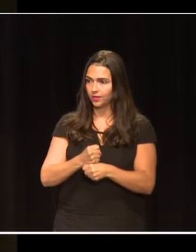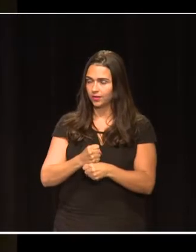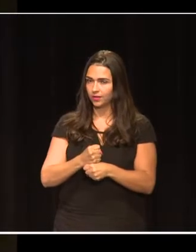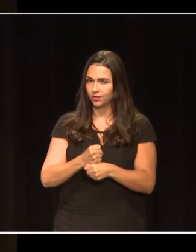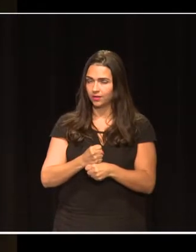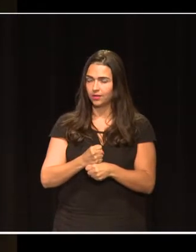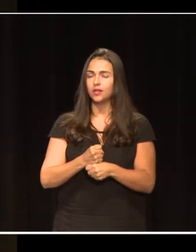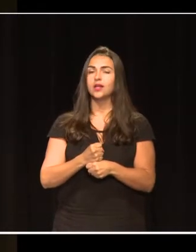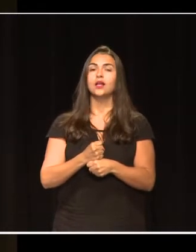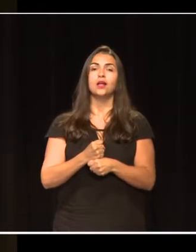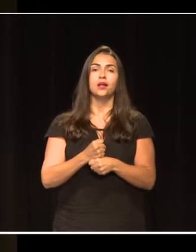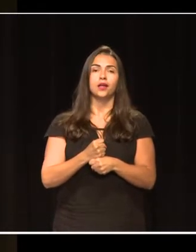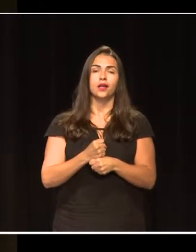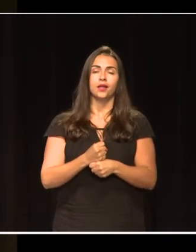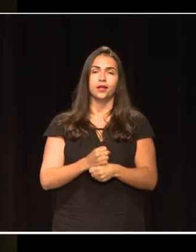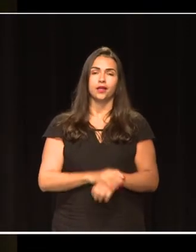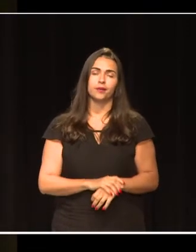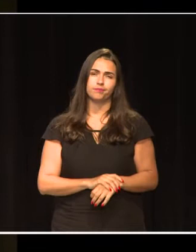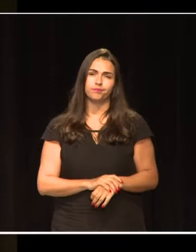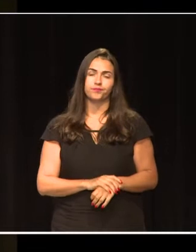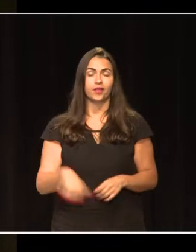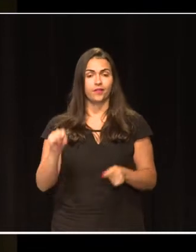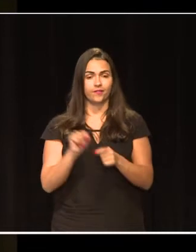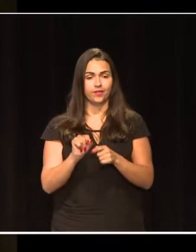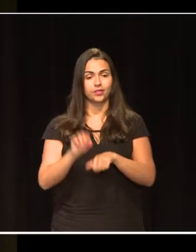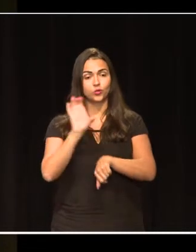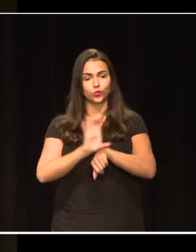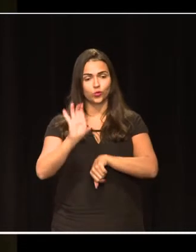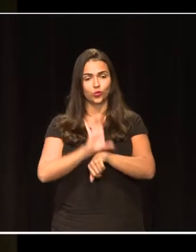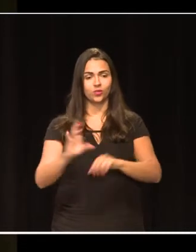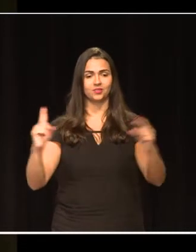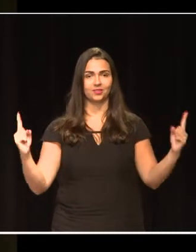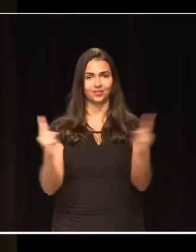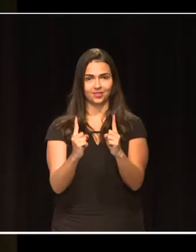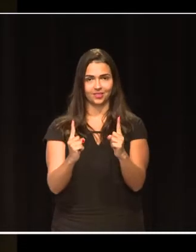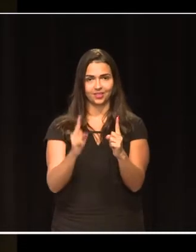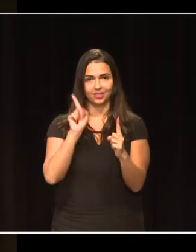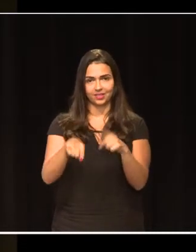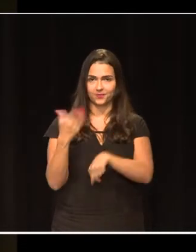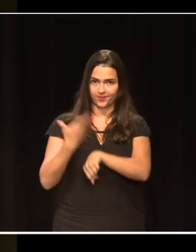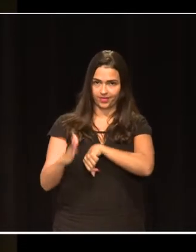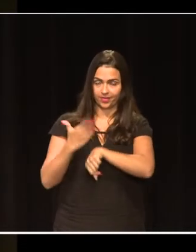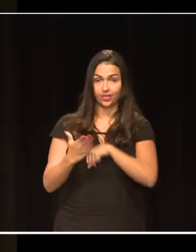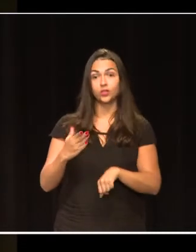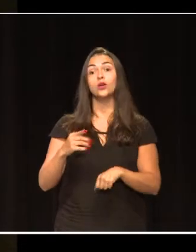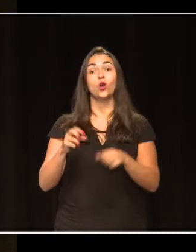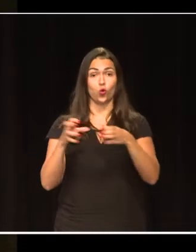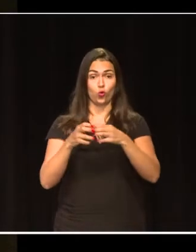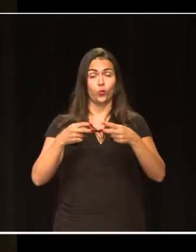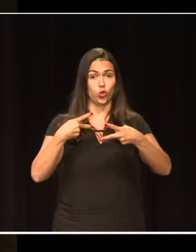Duas vezes por ano eles realizam cursos de curta duração, totalmente práticos, e o NOS também está